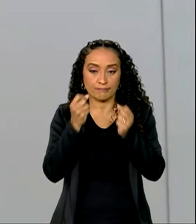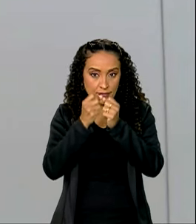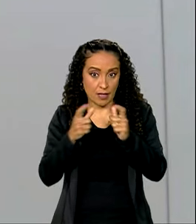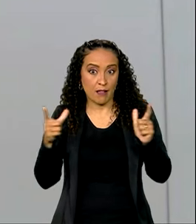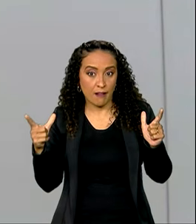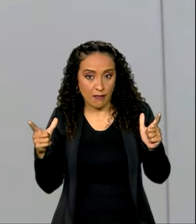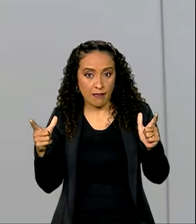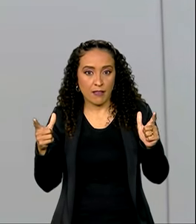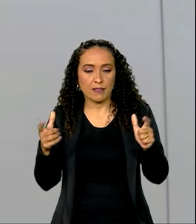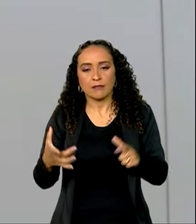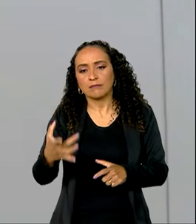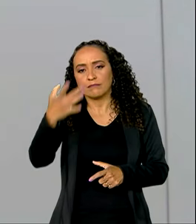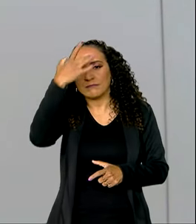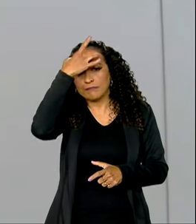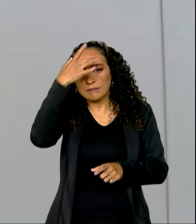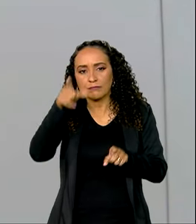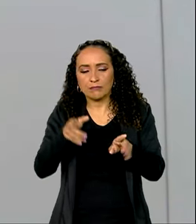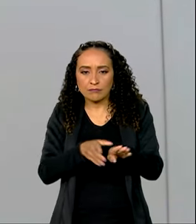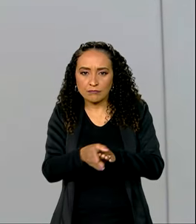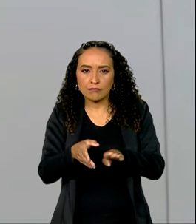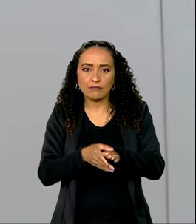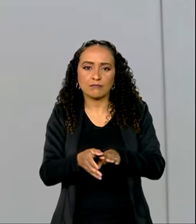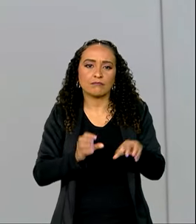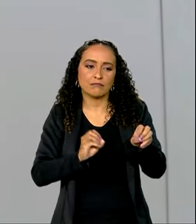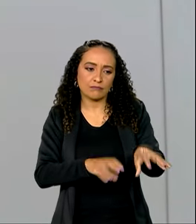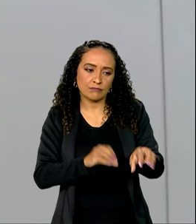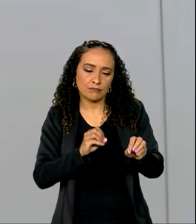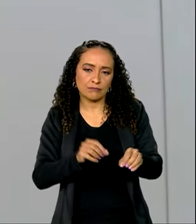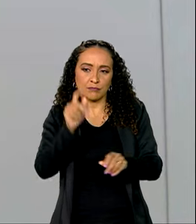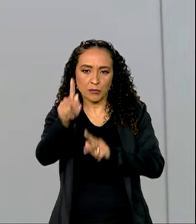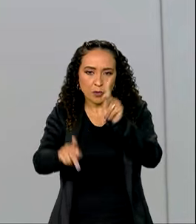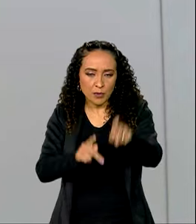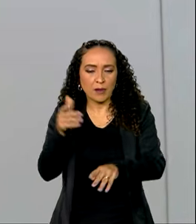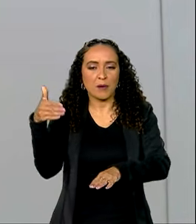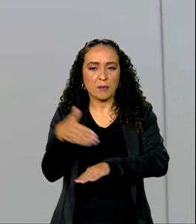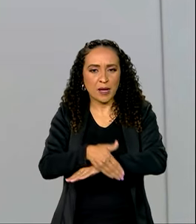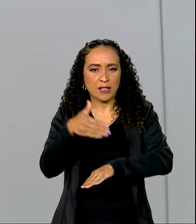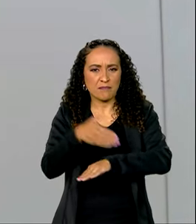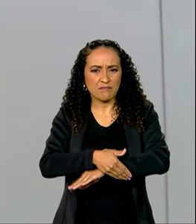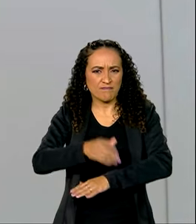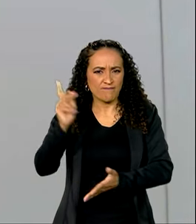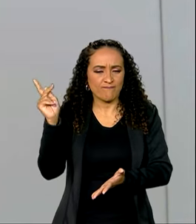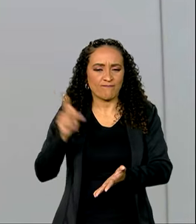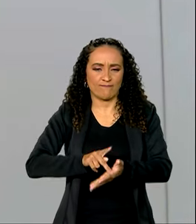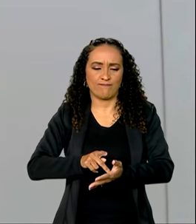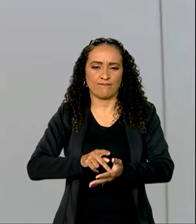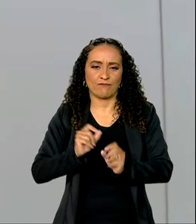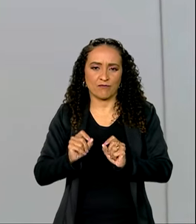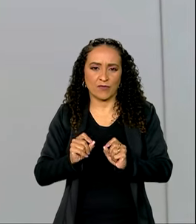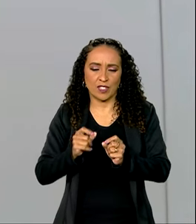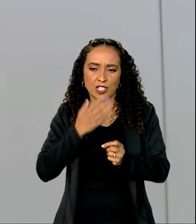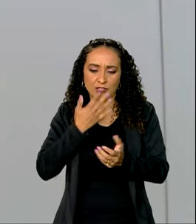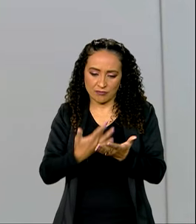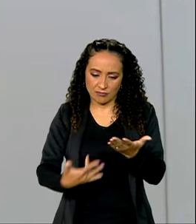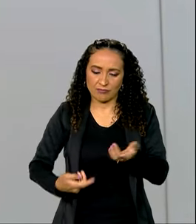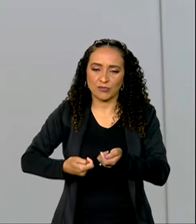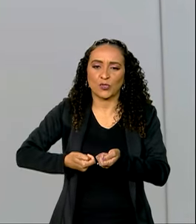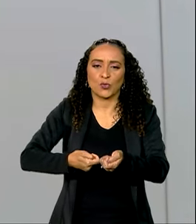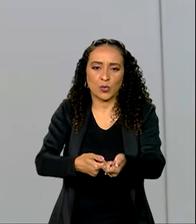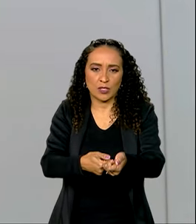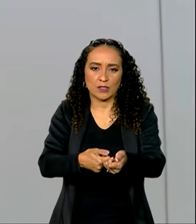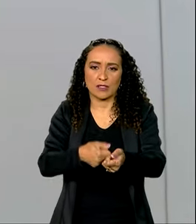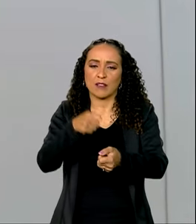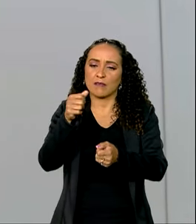alerta, conscientizando e educando a população para participar ativamente das doações de sangue